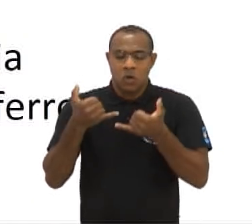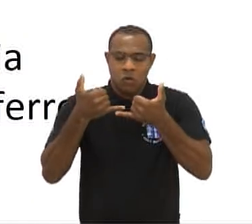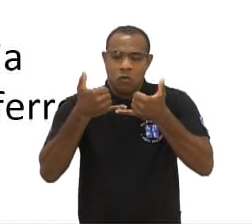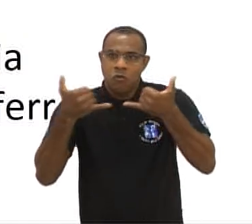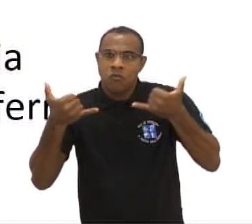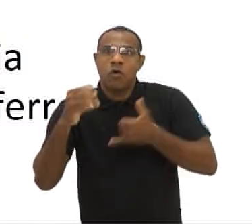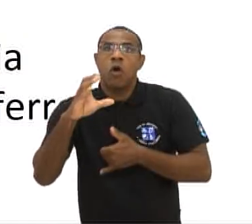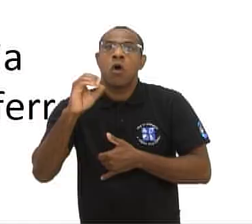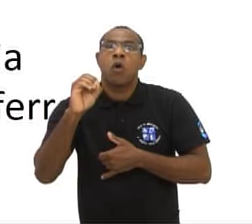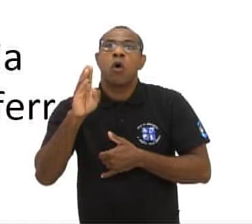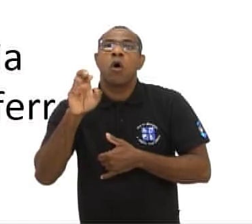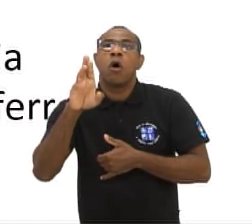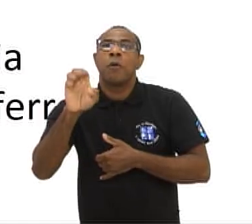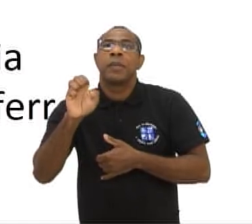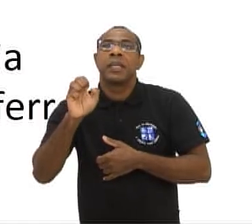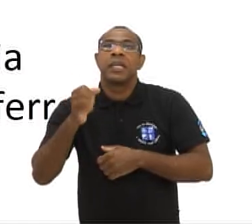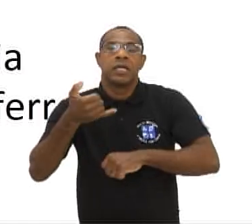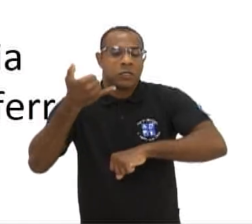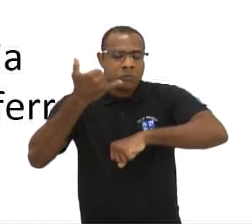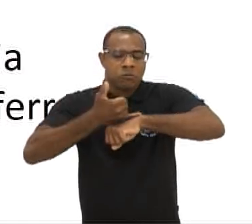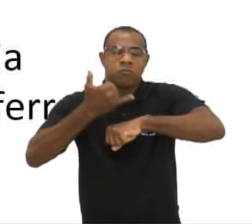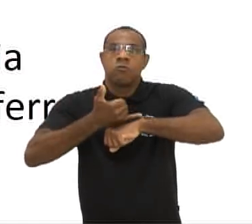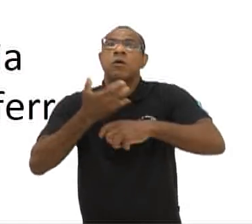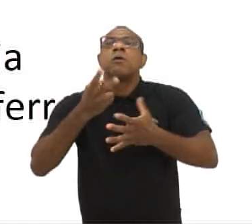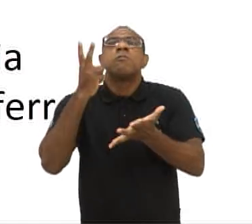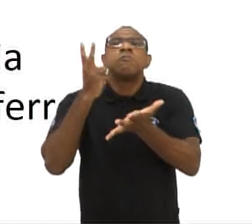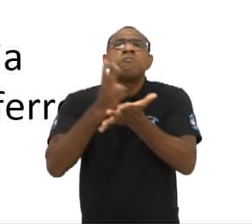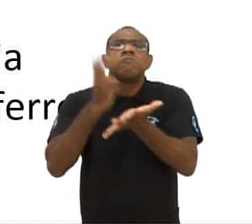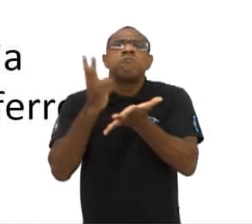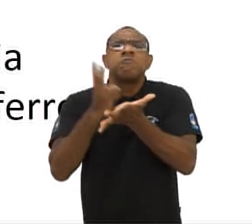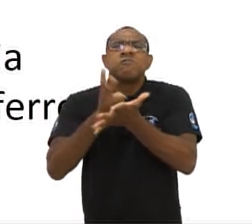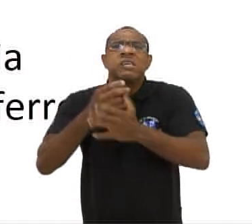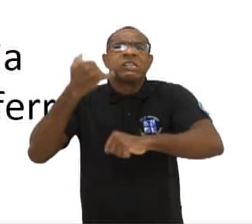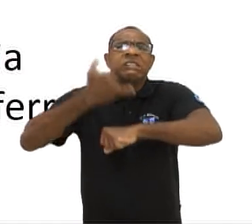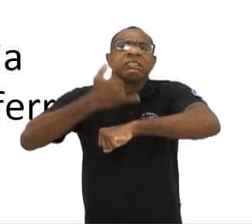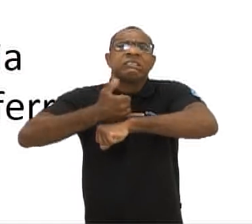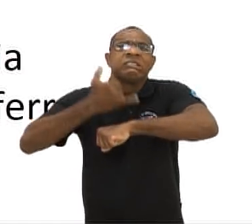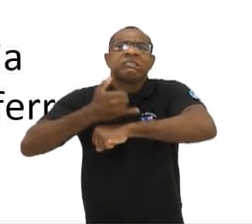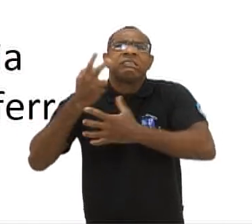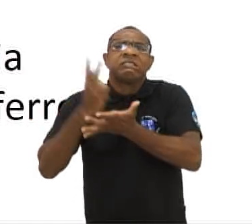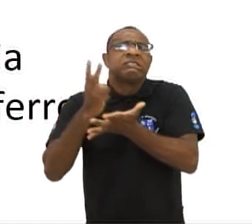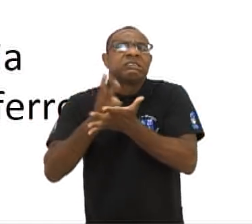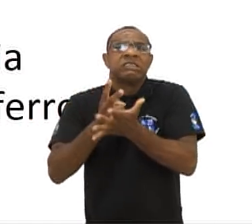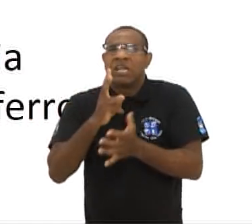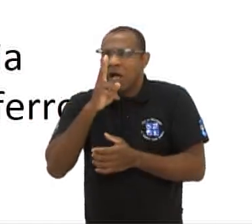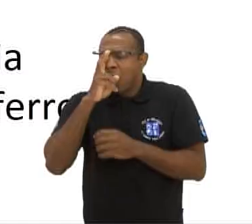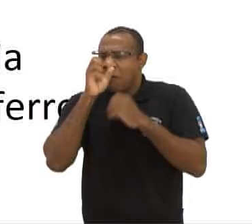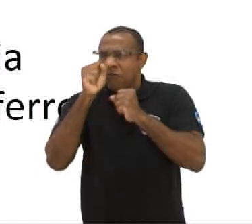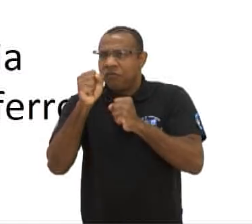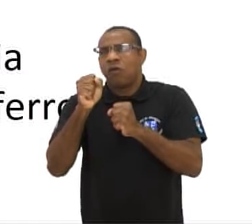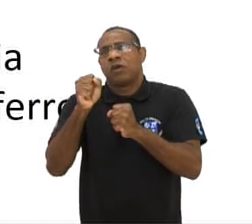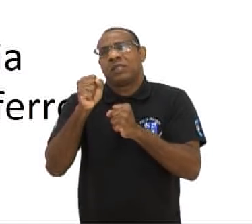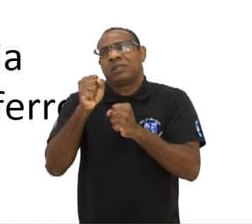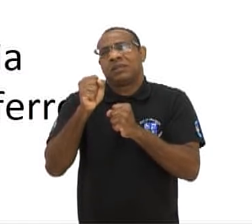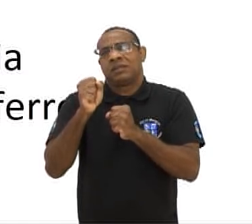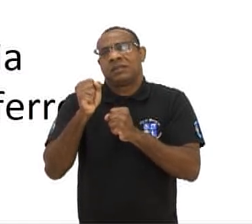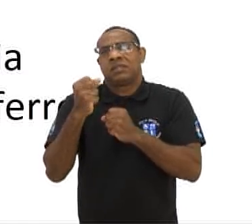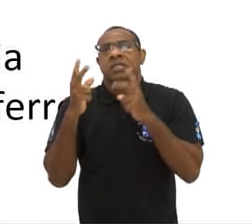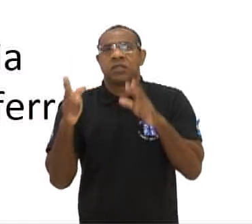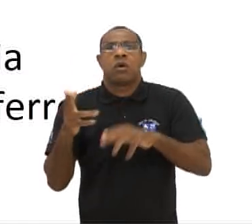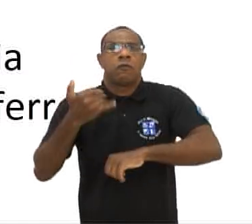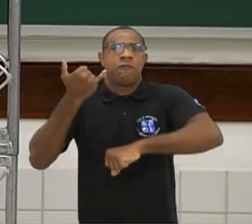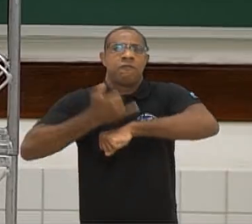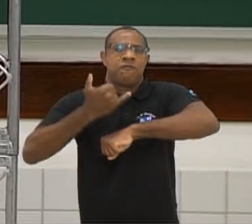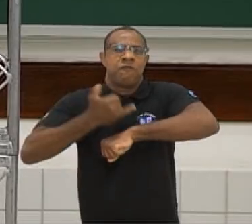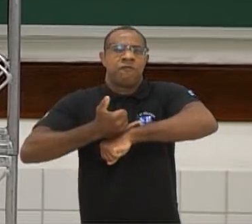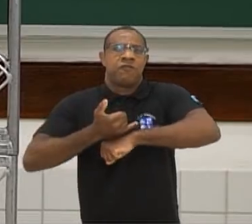cobre possui a mesma resistência que um fio com as mesmas dimensões de ferro.